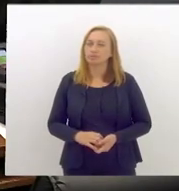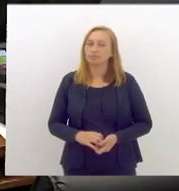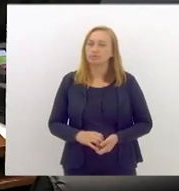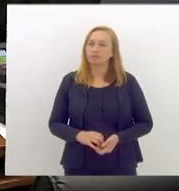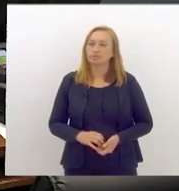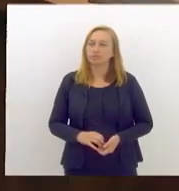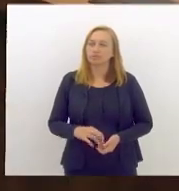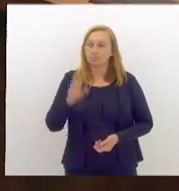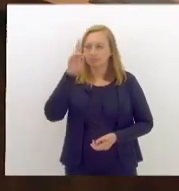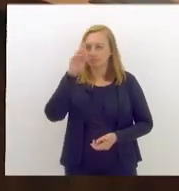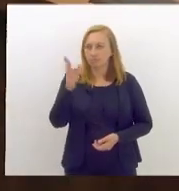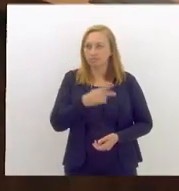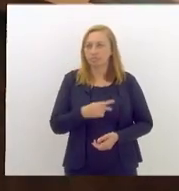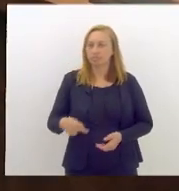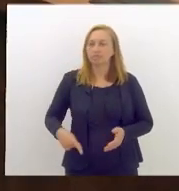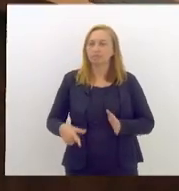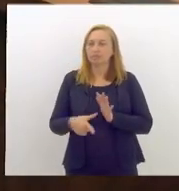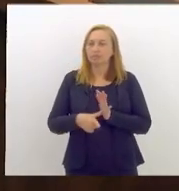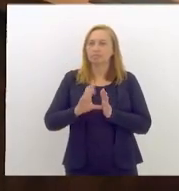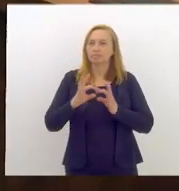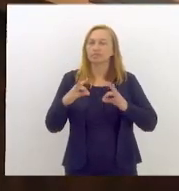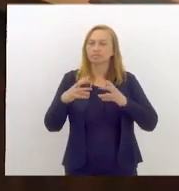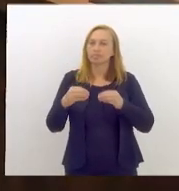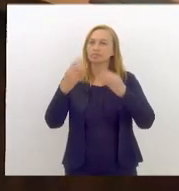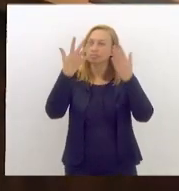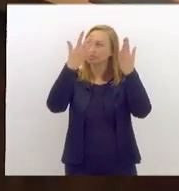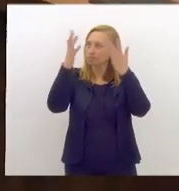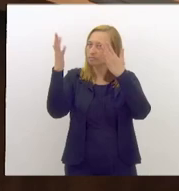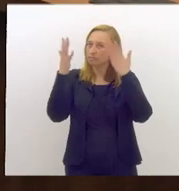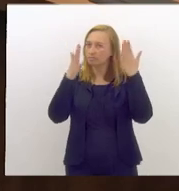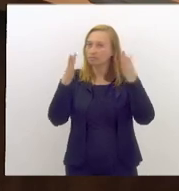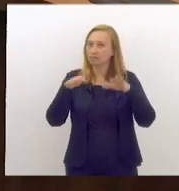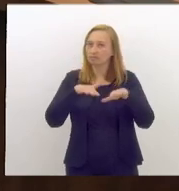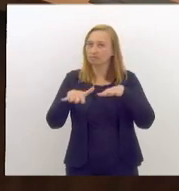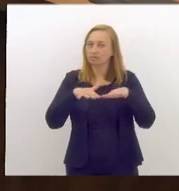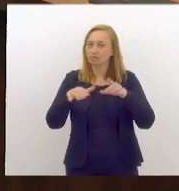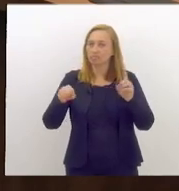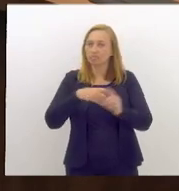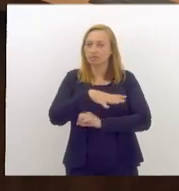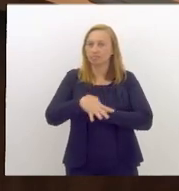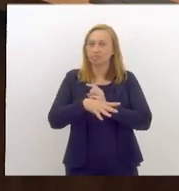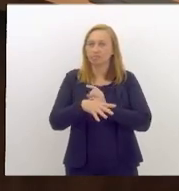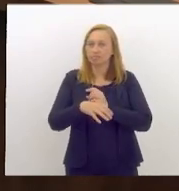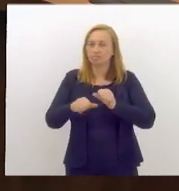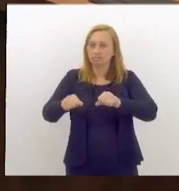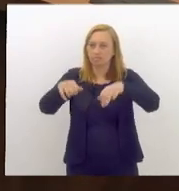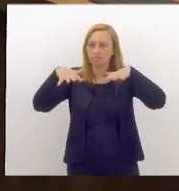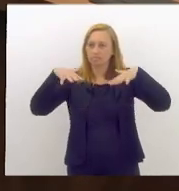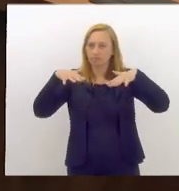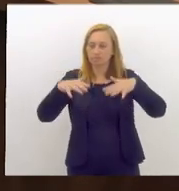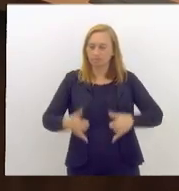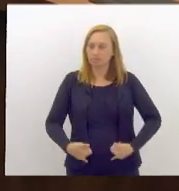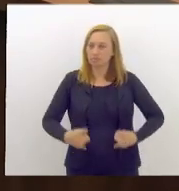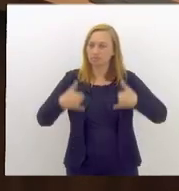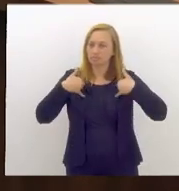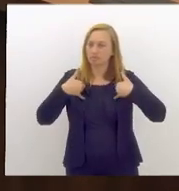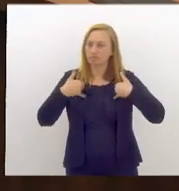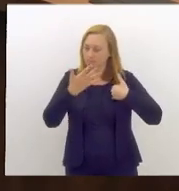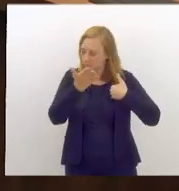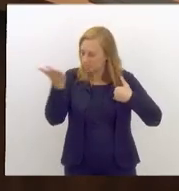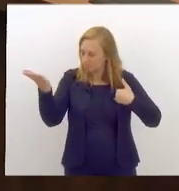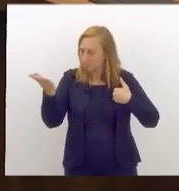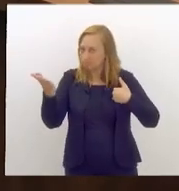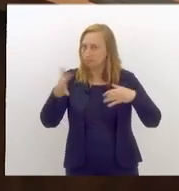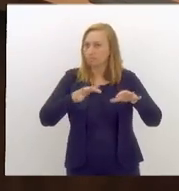senhor presidente antes imaginado eu queria fazer uma saudação aos movimentos sociais que estão na Galerias é um orgulho movimento